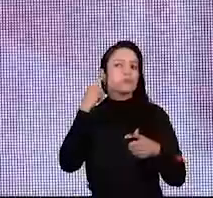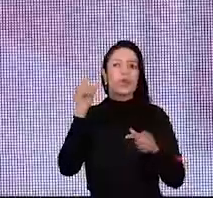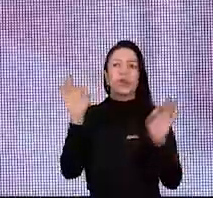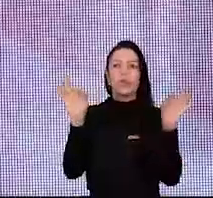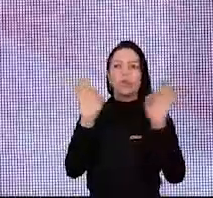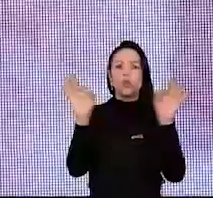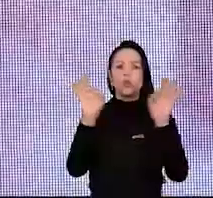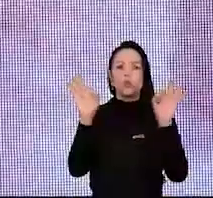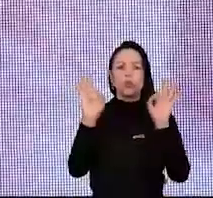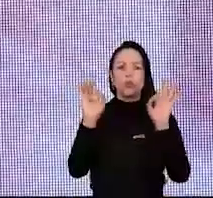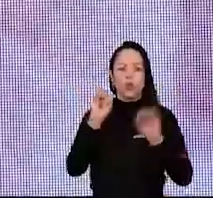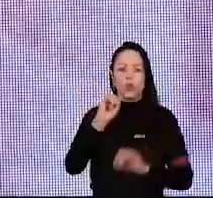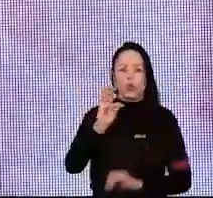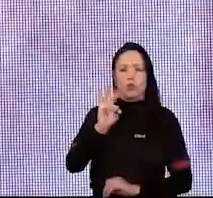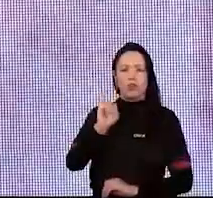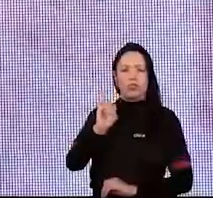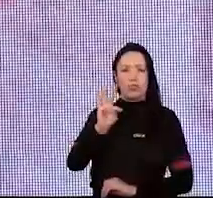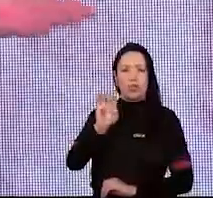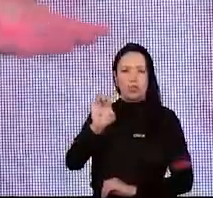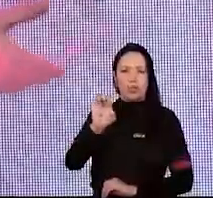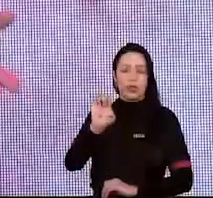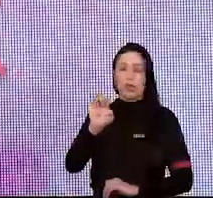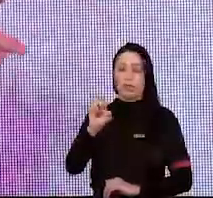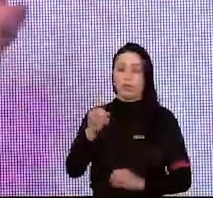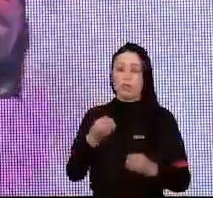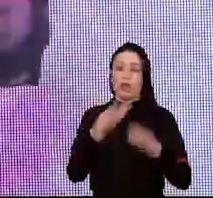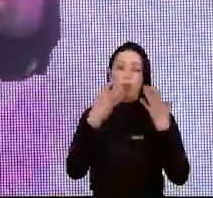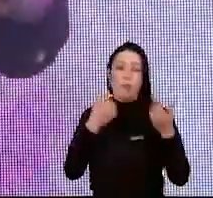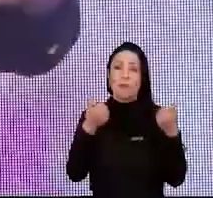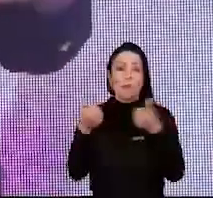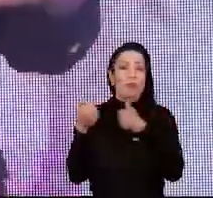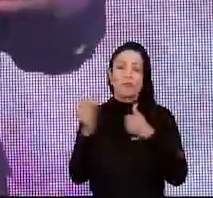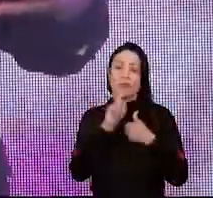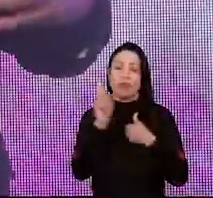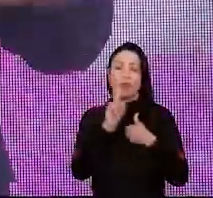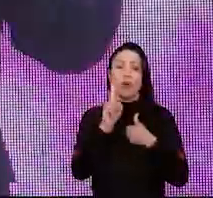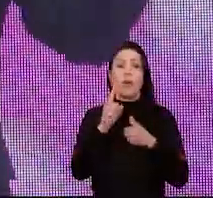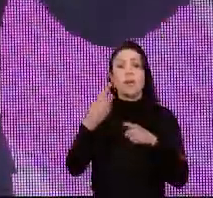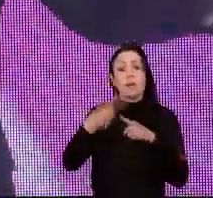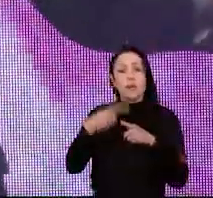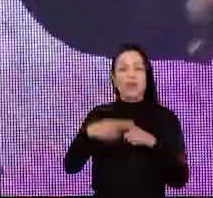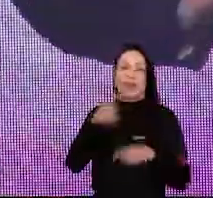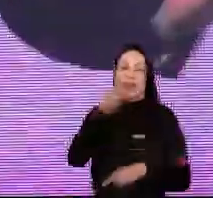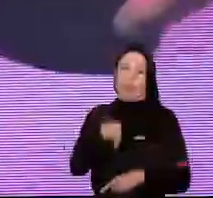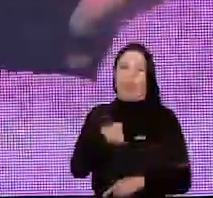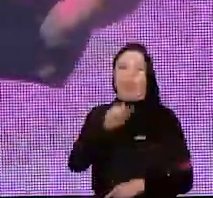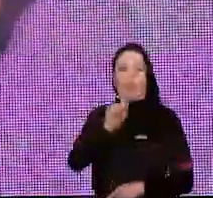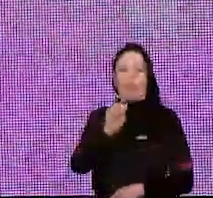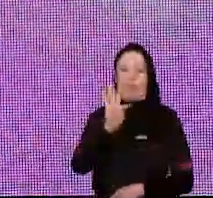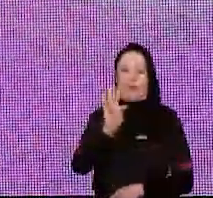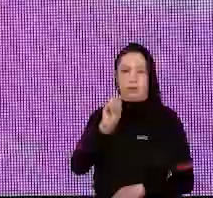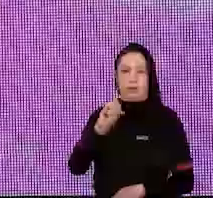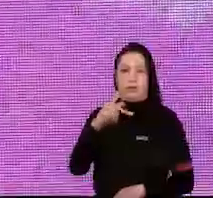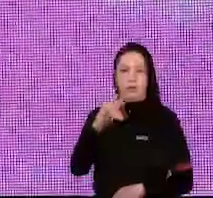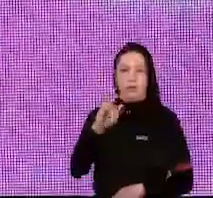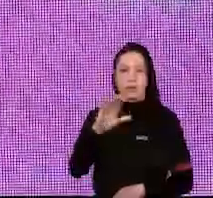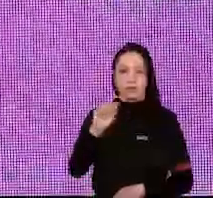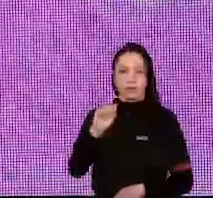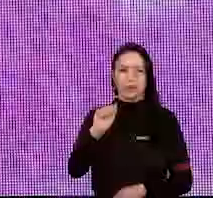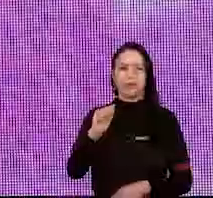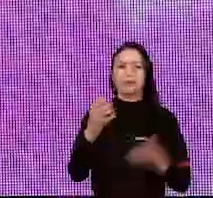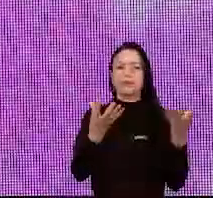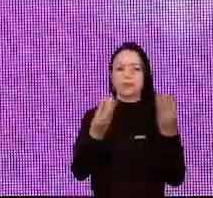com dermatite atópica. Ele não fica bom porque ele tem dermatite atópica, mas a gente vai mostrar aqui muita coisa